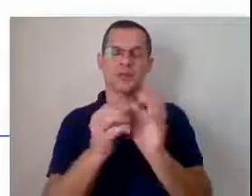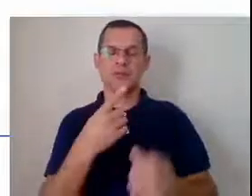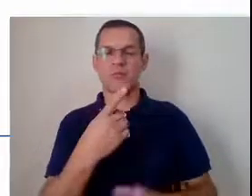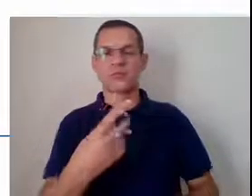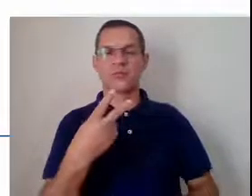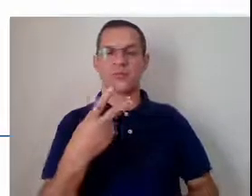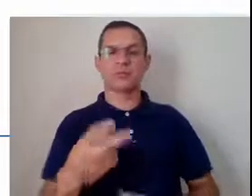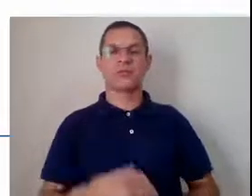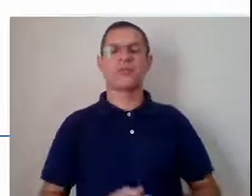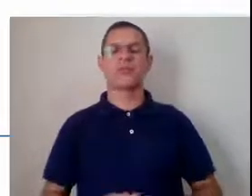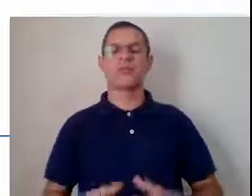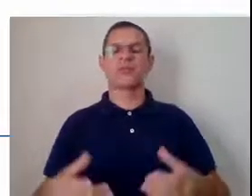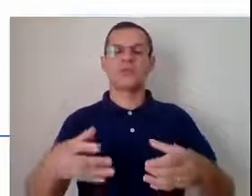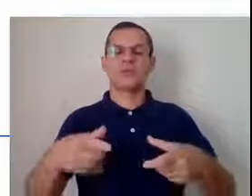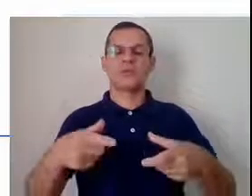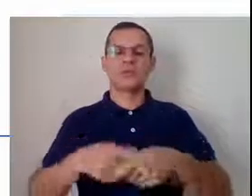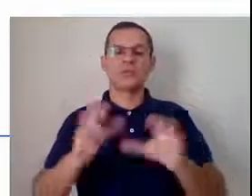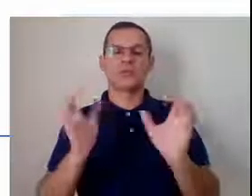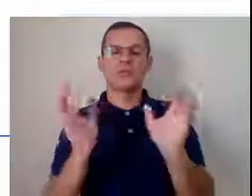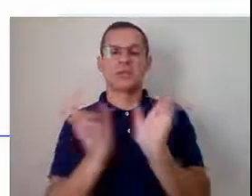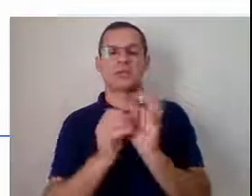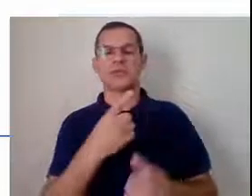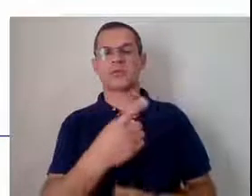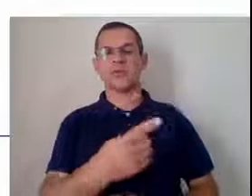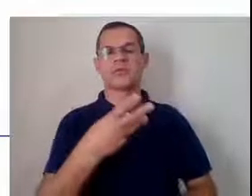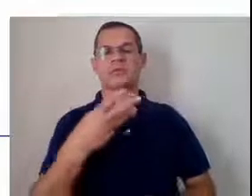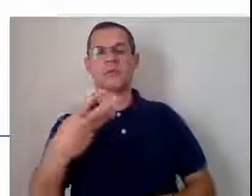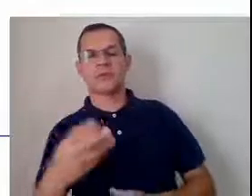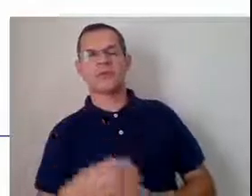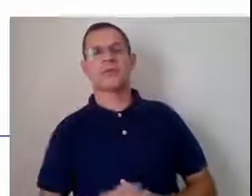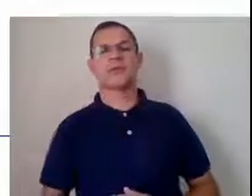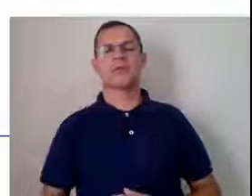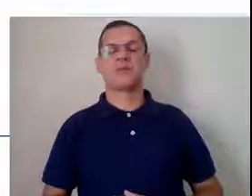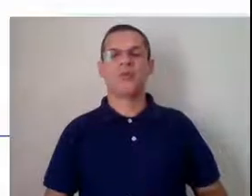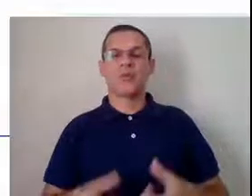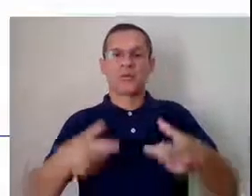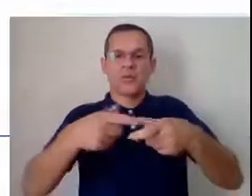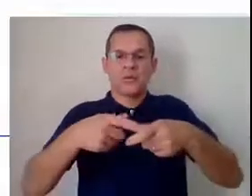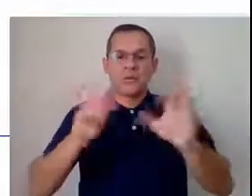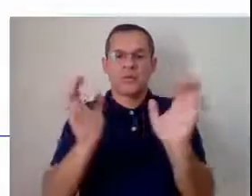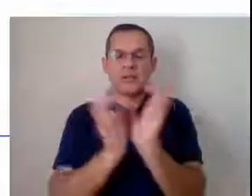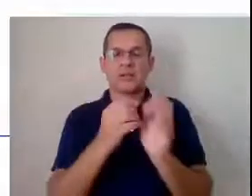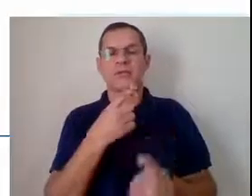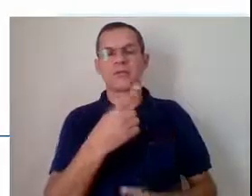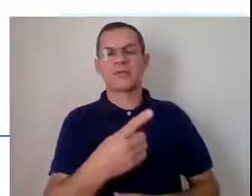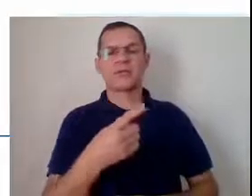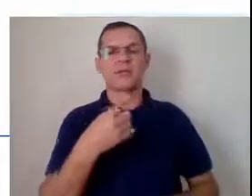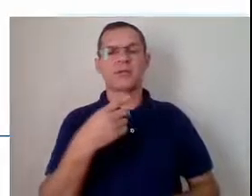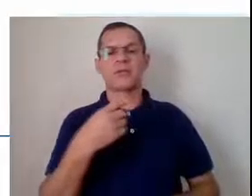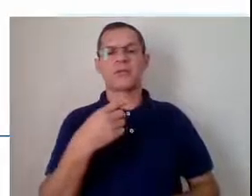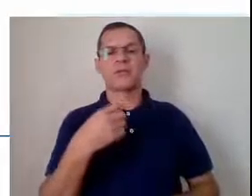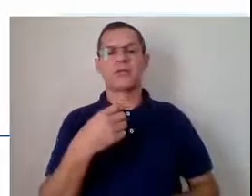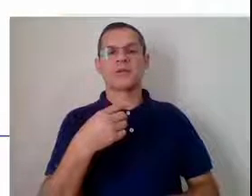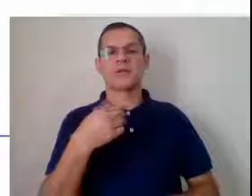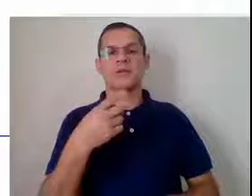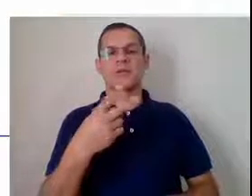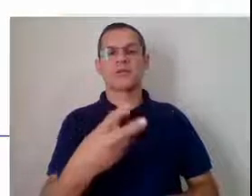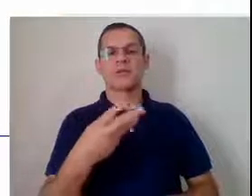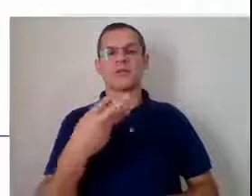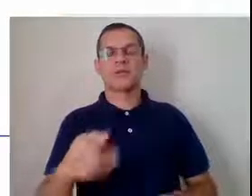e 2, o subconjunto 1 e 3, o subconjunto 2 e 3